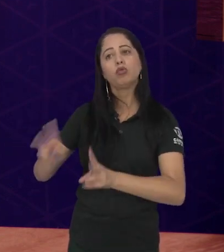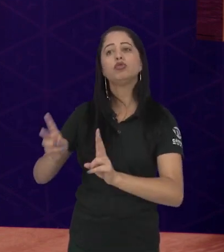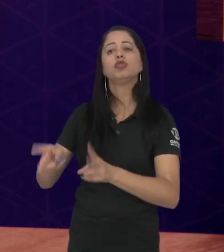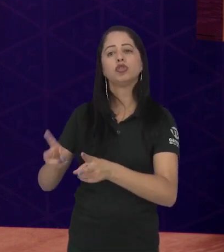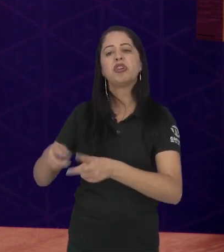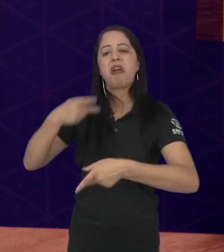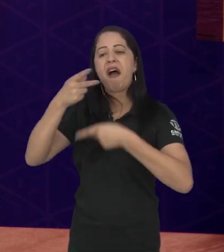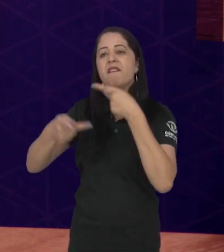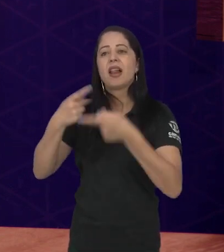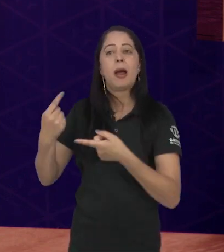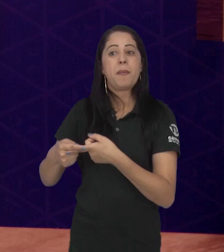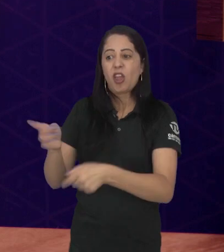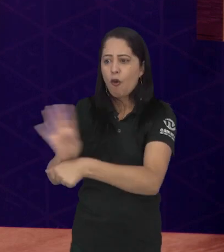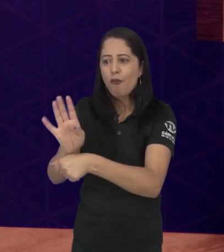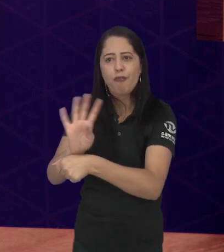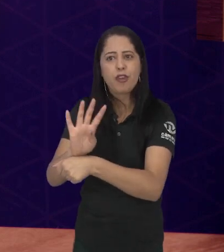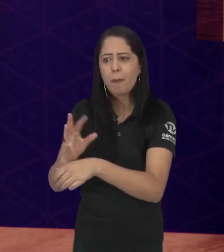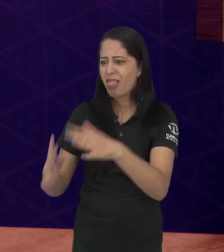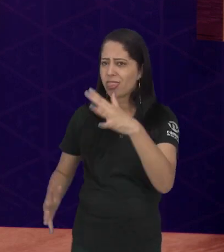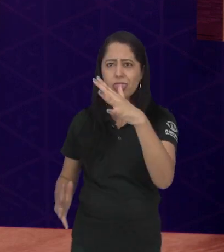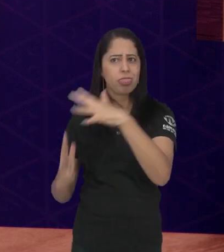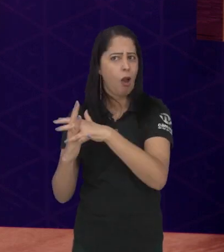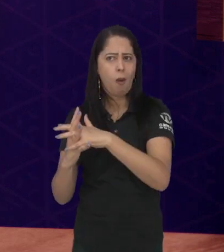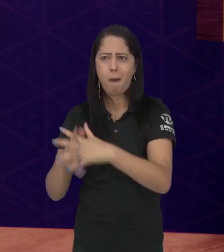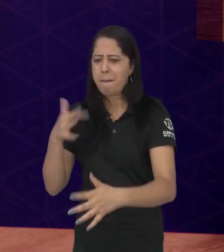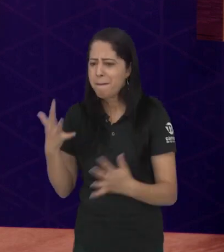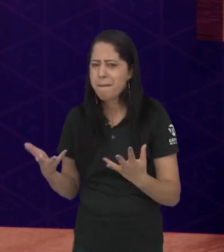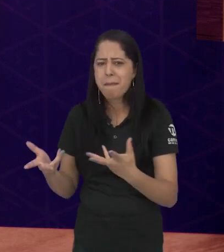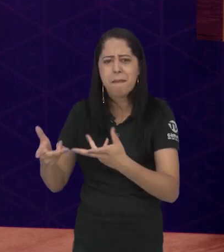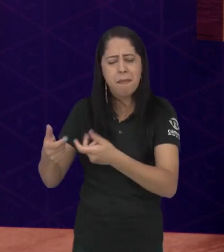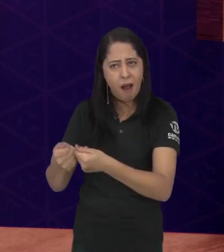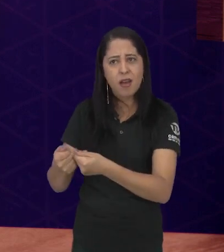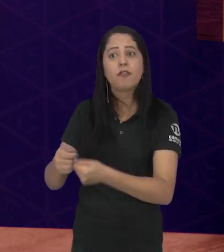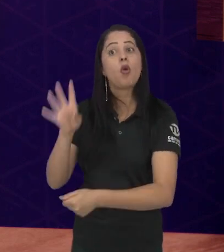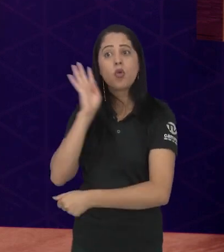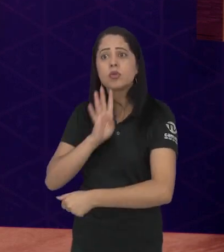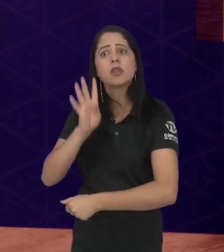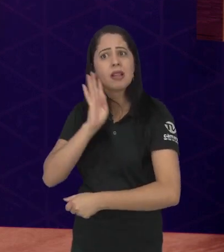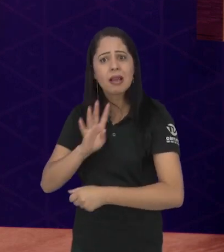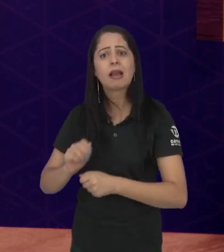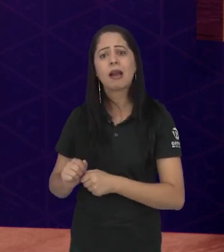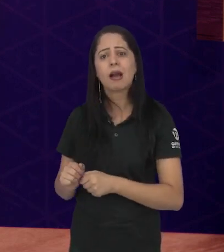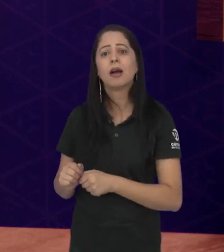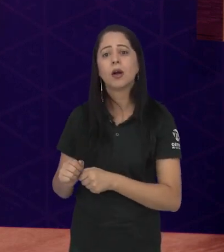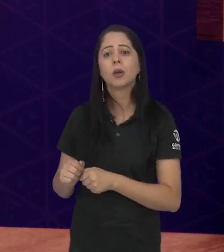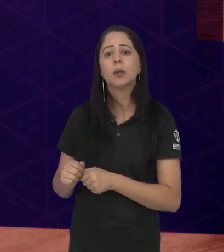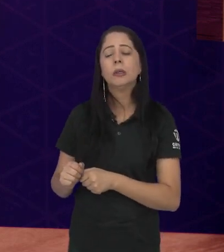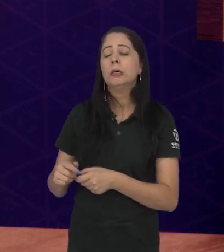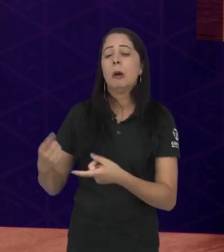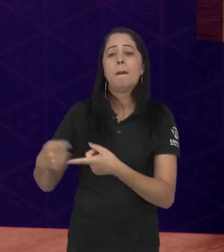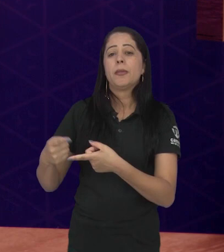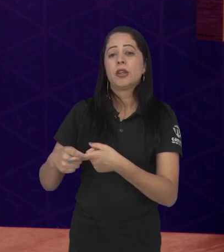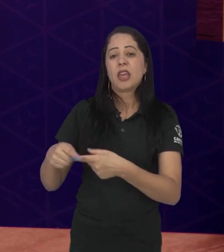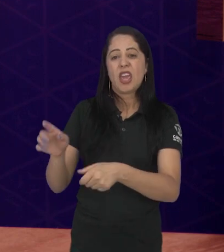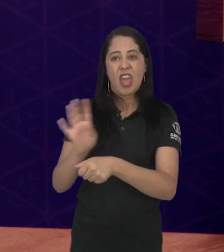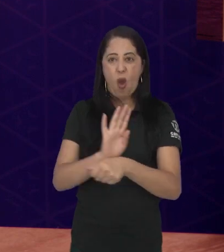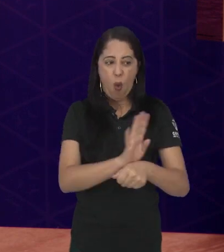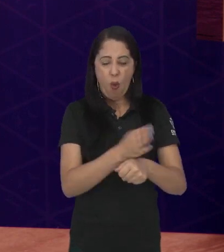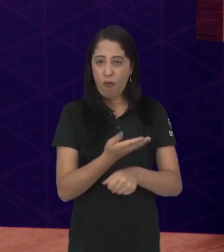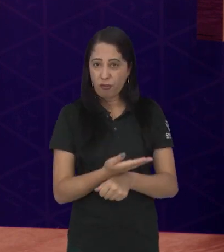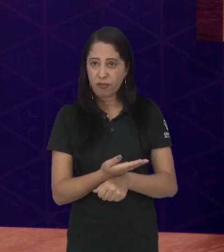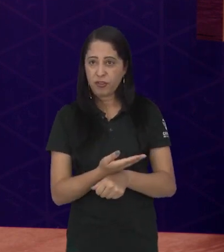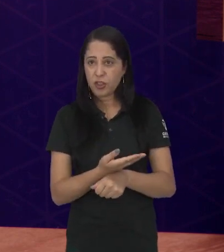falando porque ele se aplica em vários temas e tal. E foi muito legal ver, né, que um filme